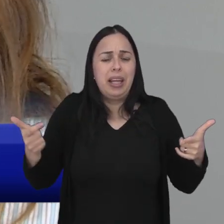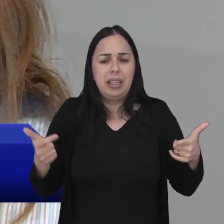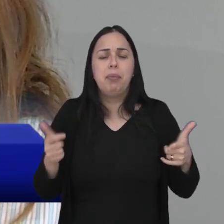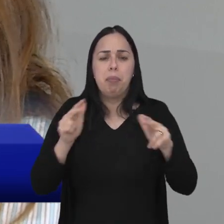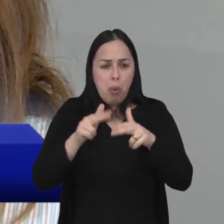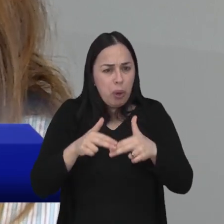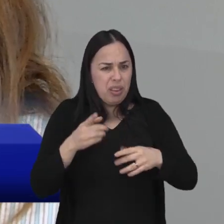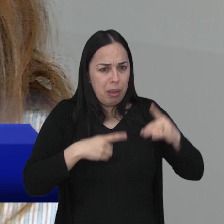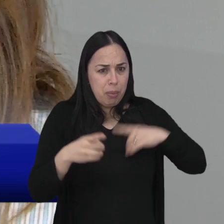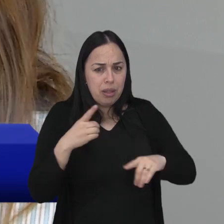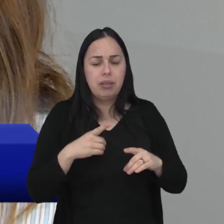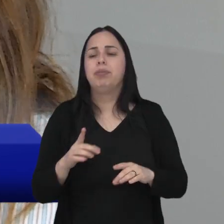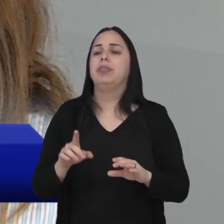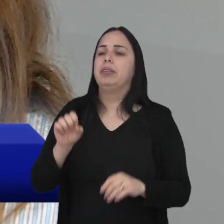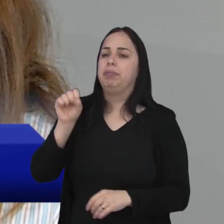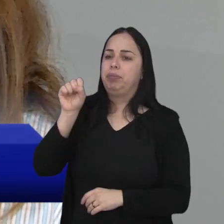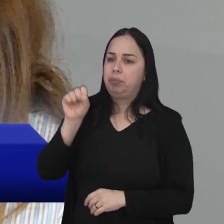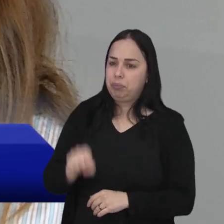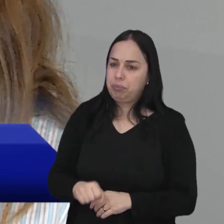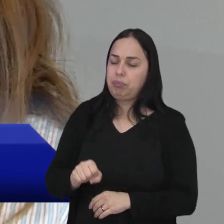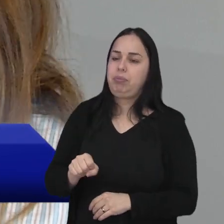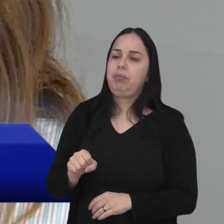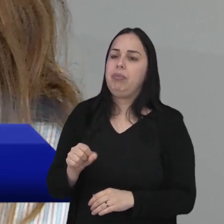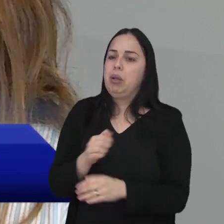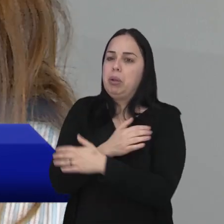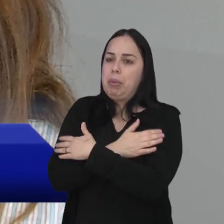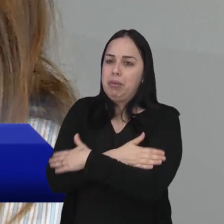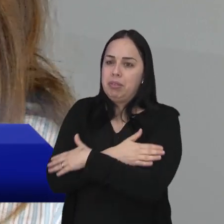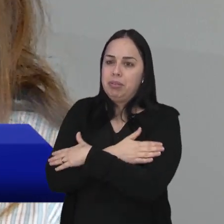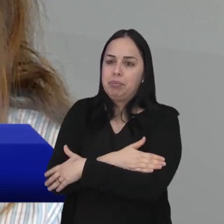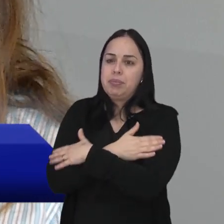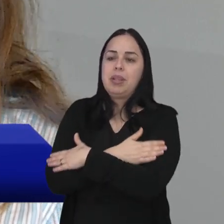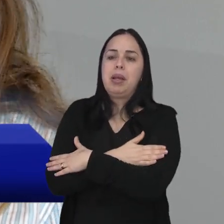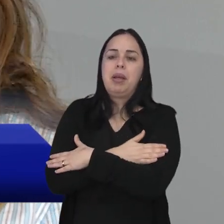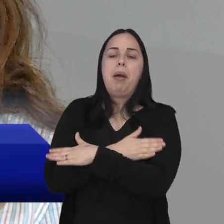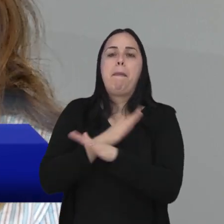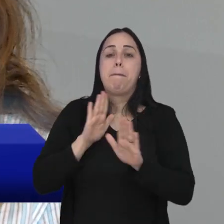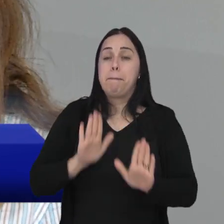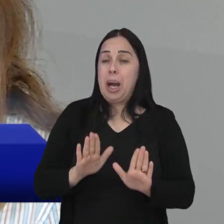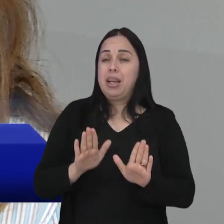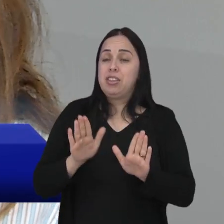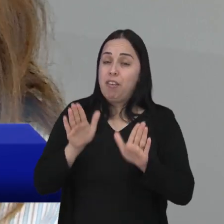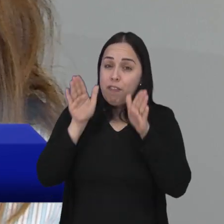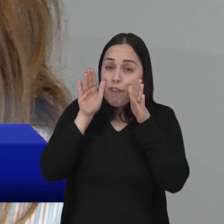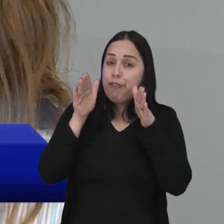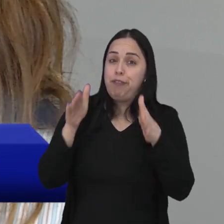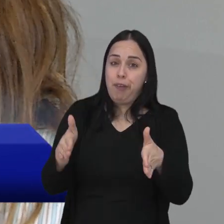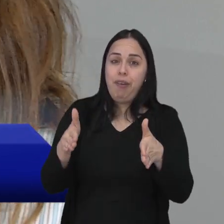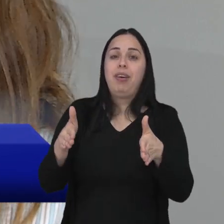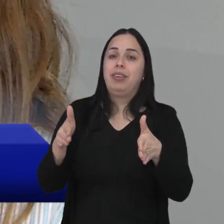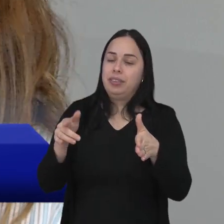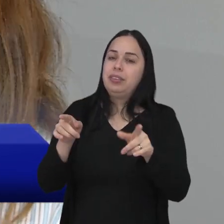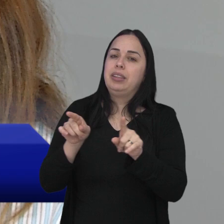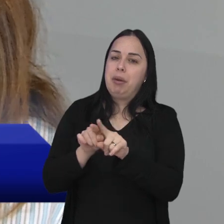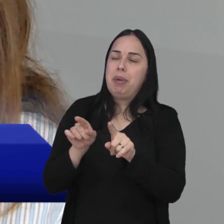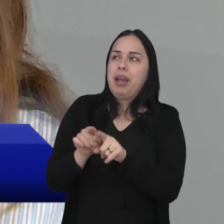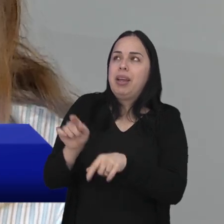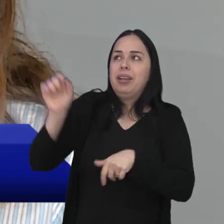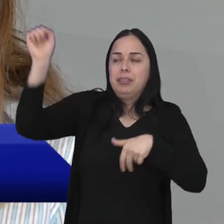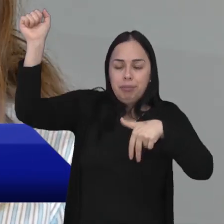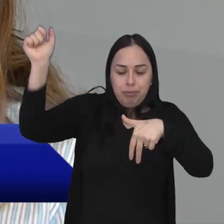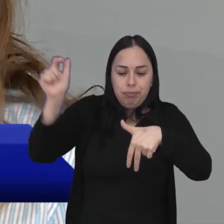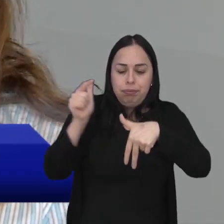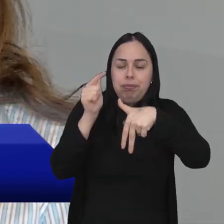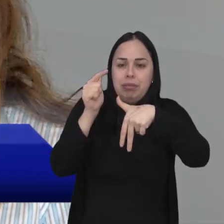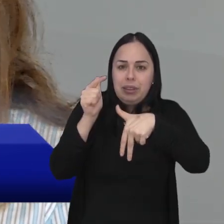essa depressão sazonal? Exatamente. É o inverno, né, o tempo frio, mas mais especificamente a falta